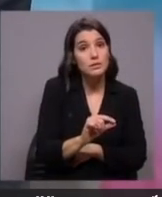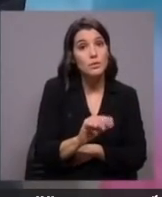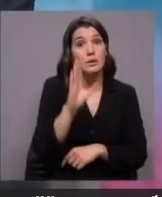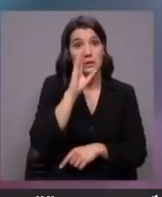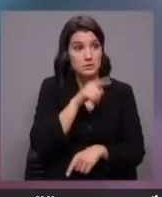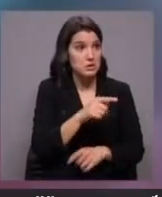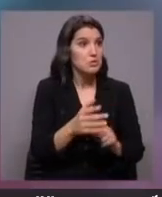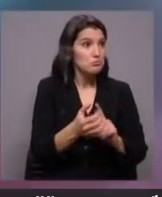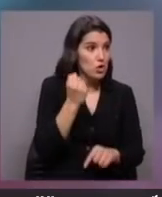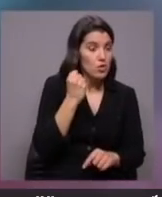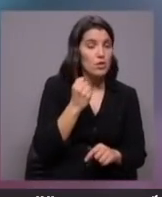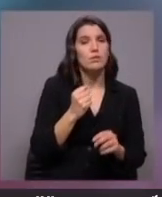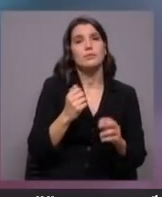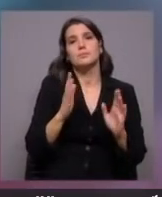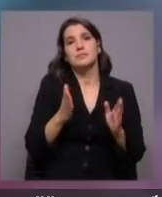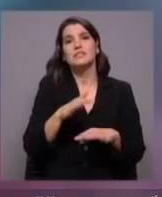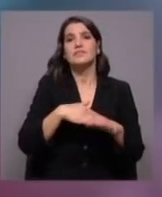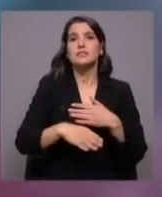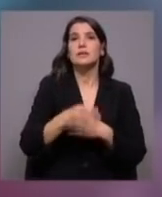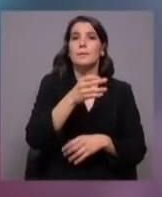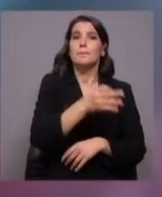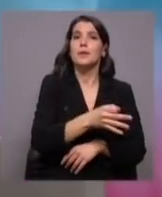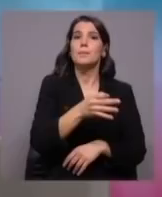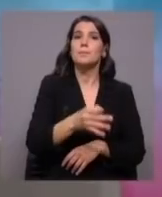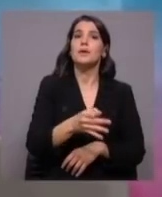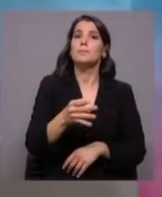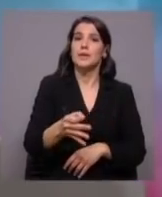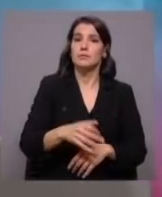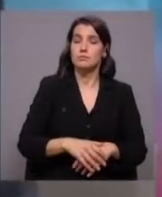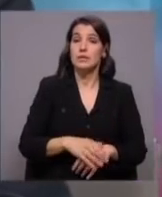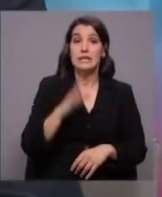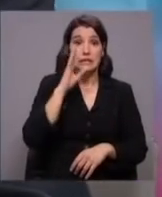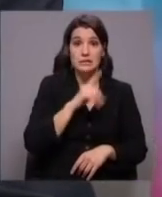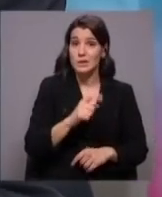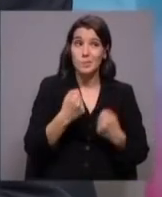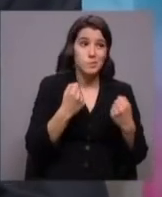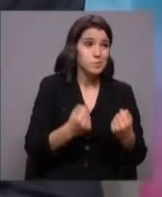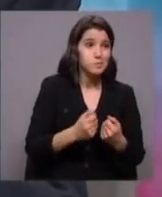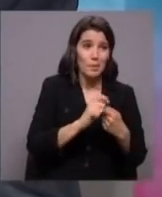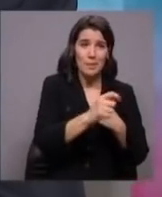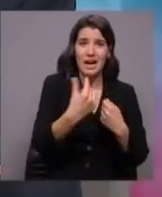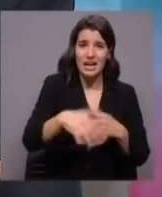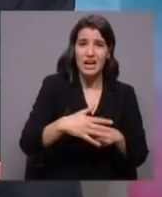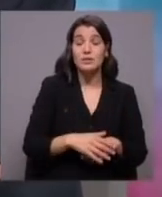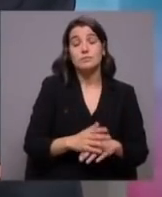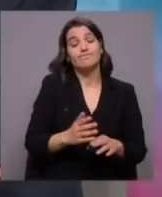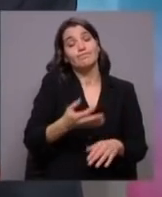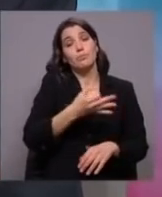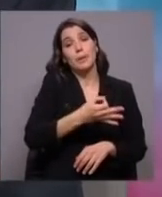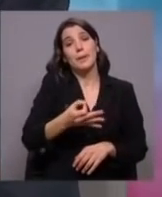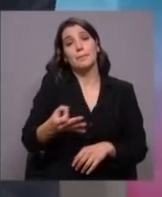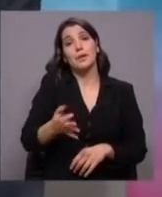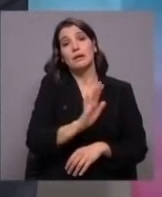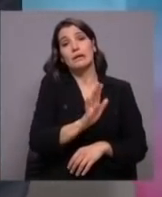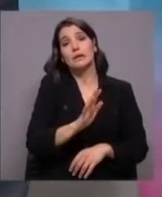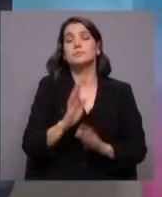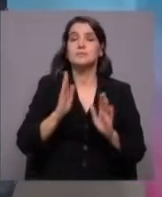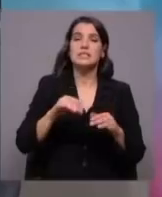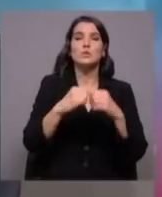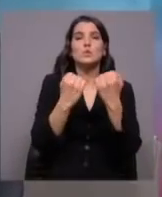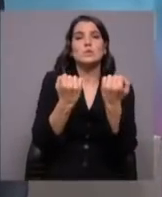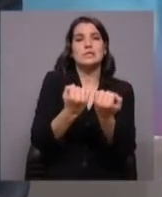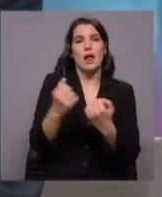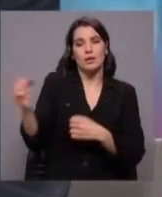for, temos de fazer a PPP. Se assim não for, não devemos fazer essa PPP e, com isto também, chamar o setor social. Portanto,